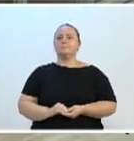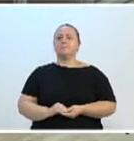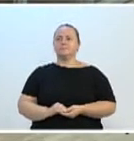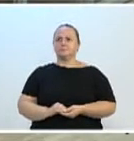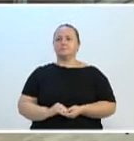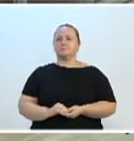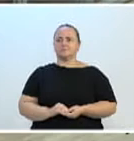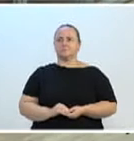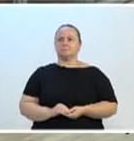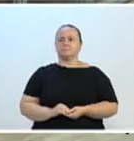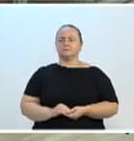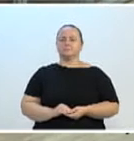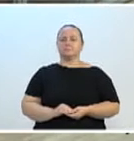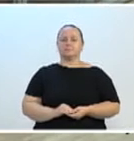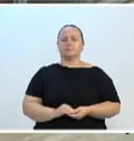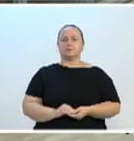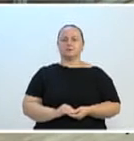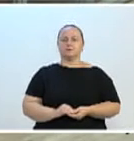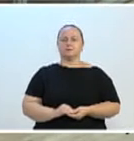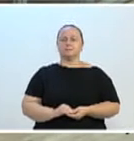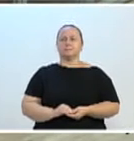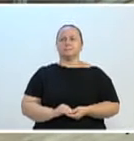ele é candidato à presidência aqui.